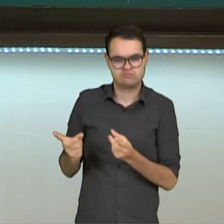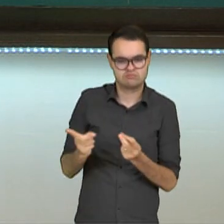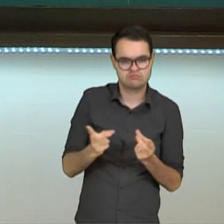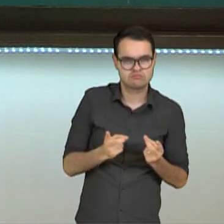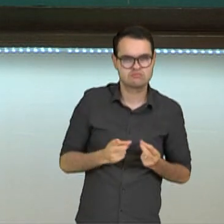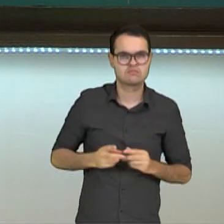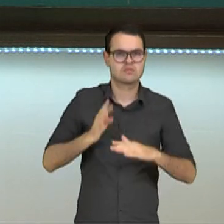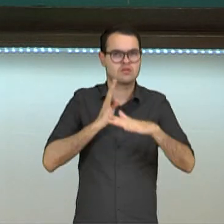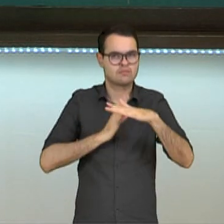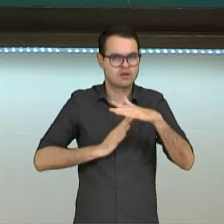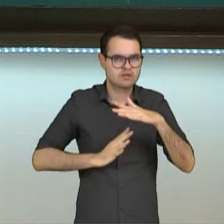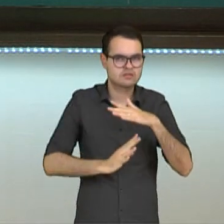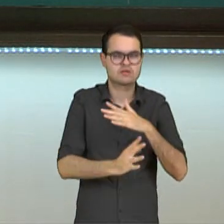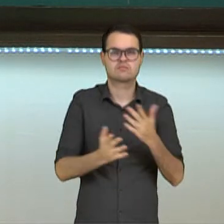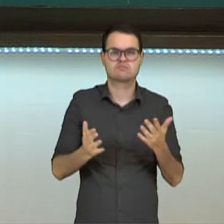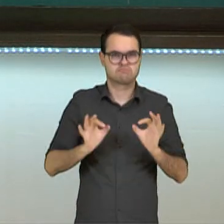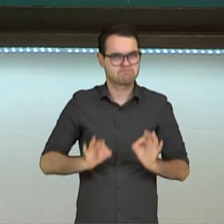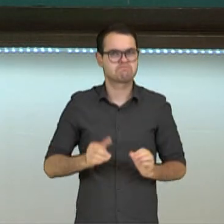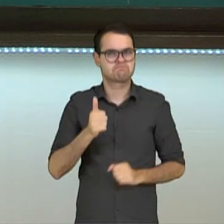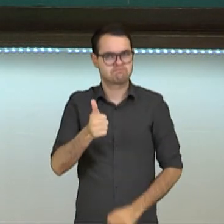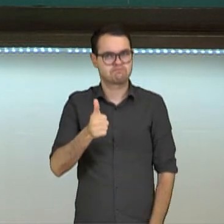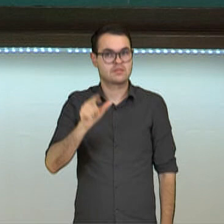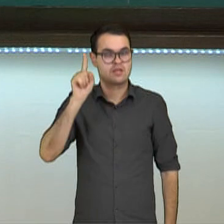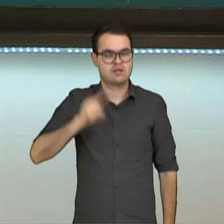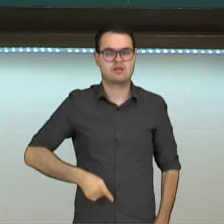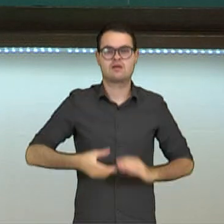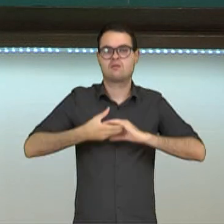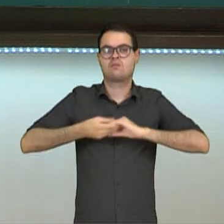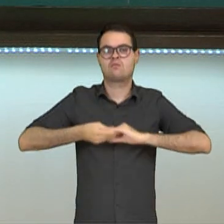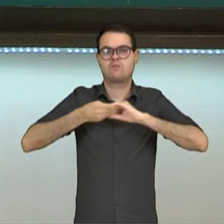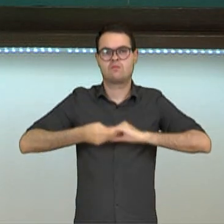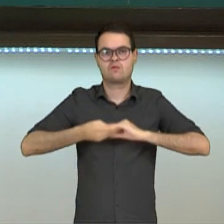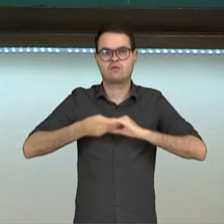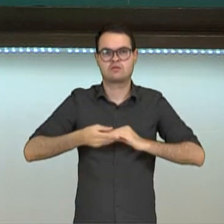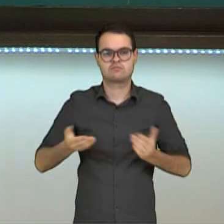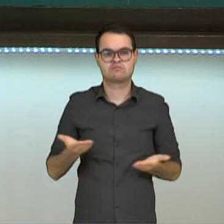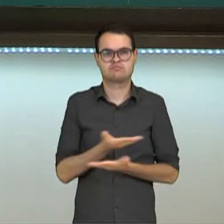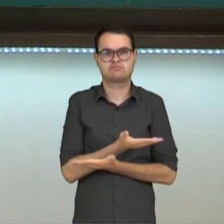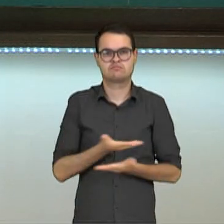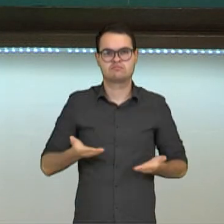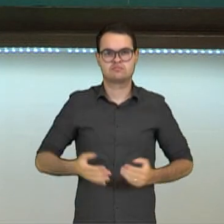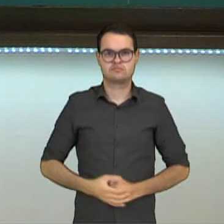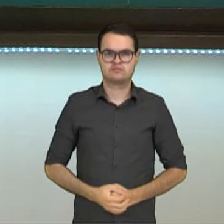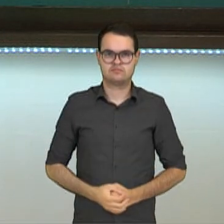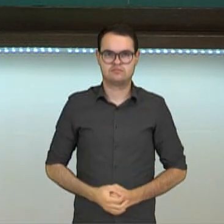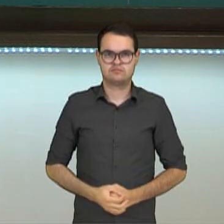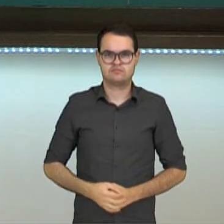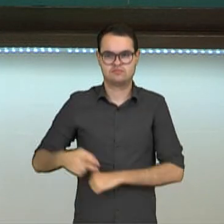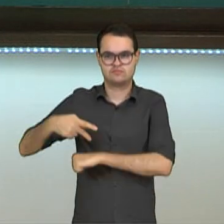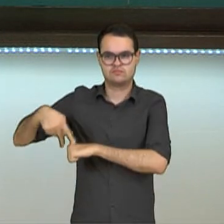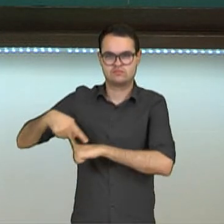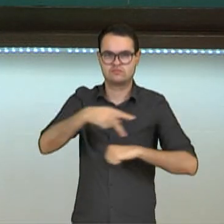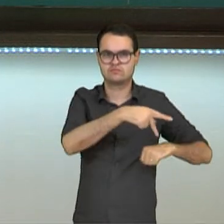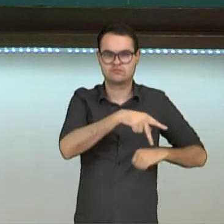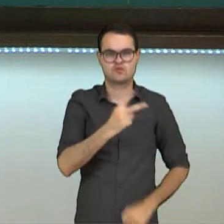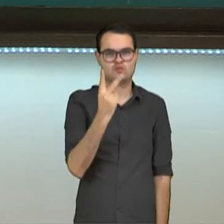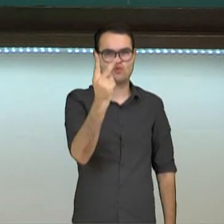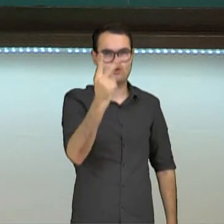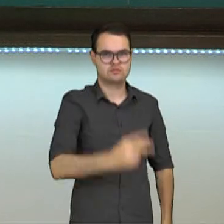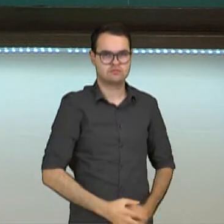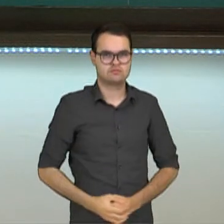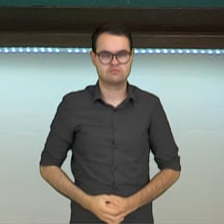questão da migração, tá certo? Esse é um acordo bilateral, dois países,